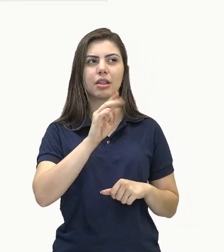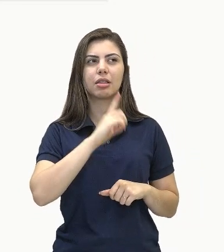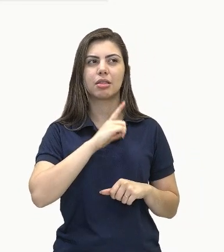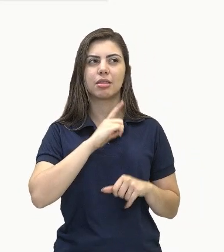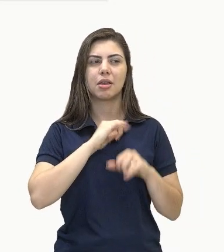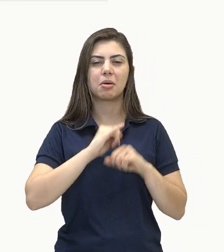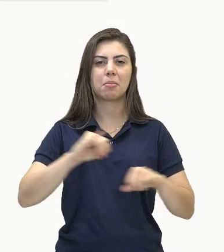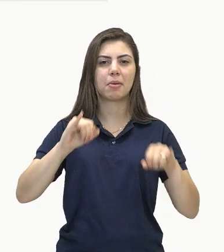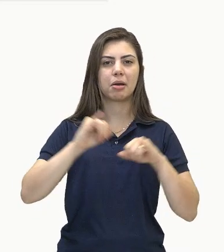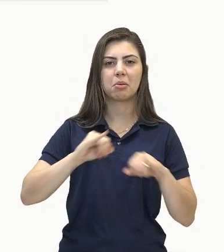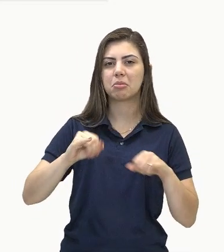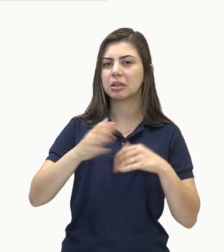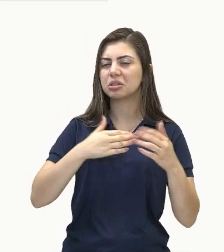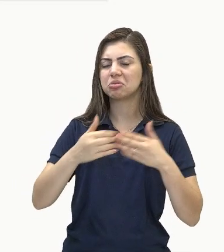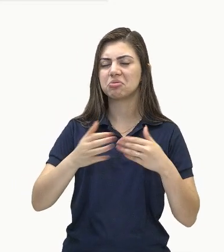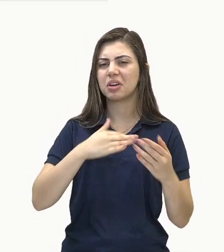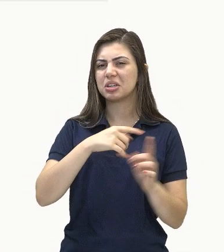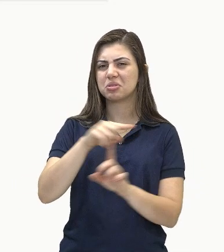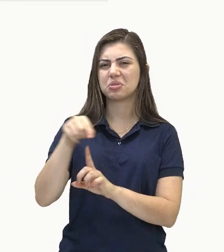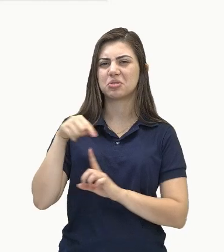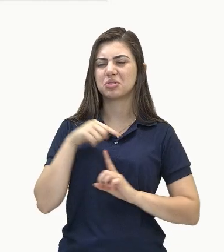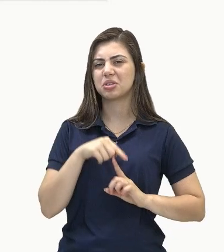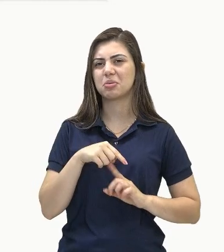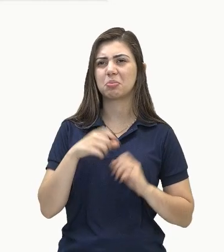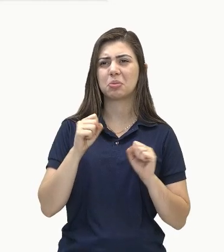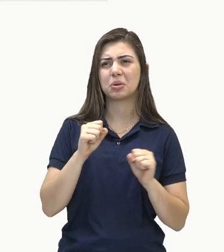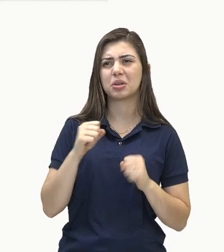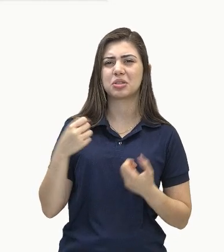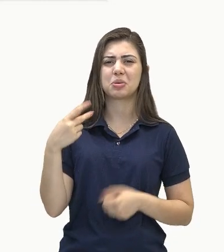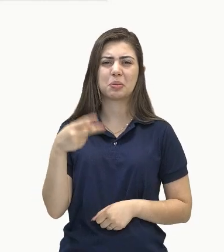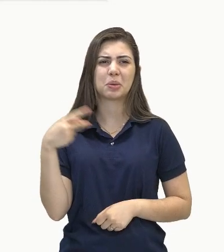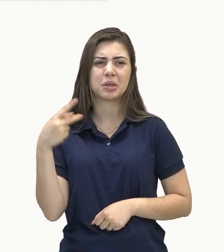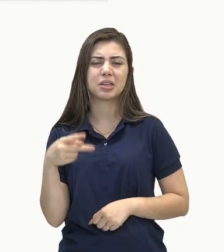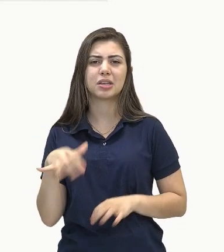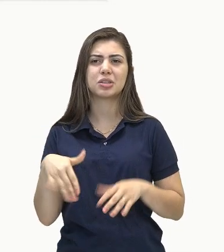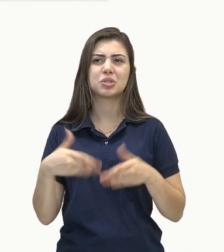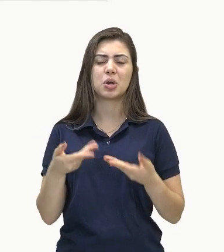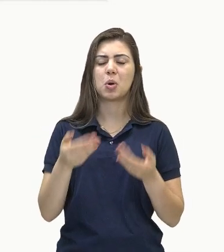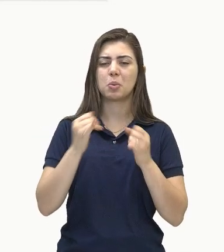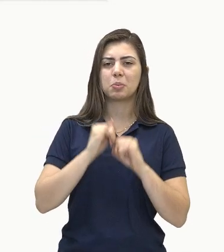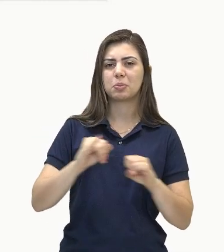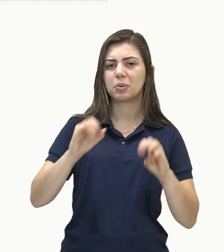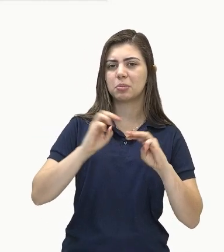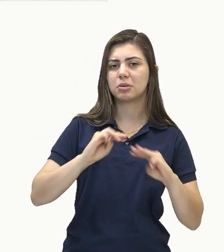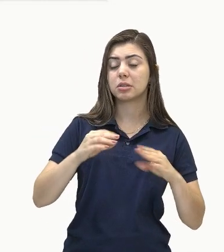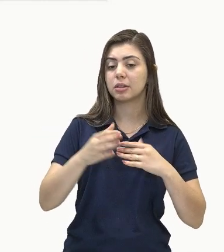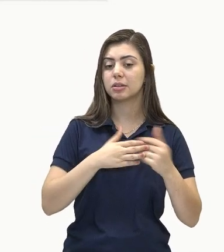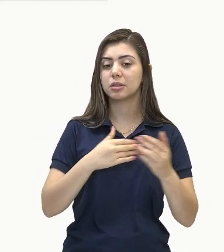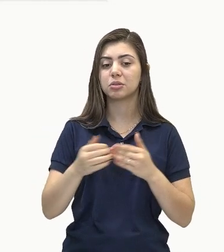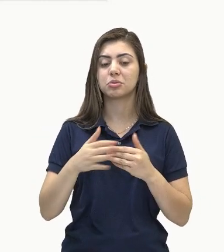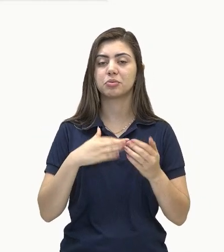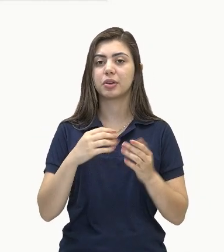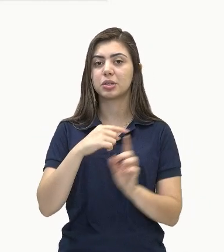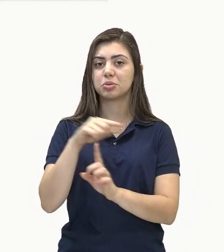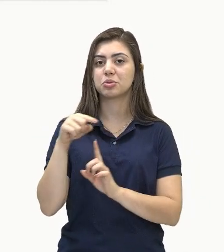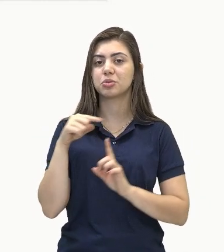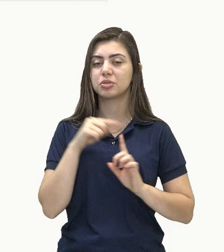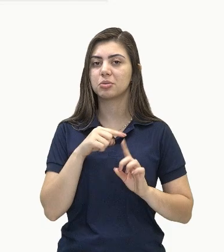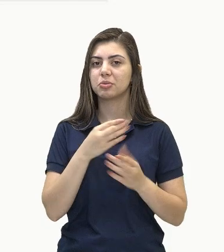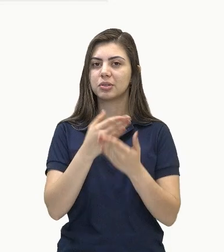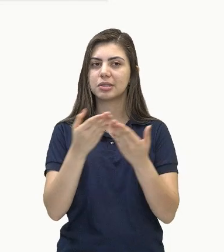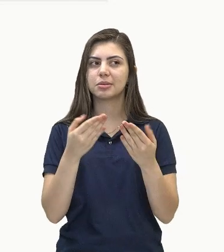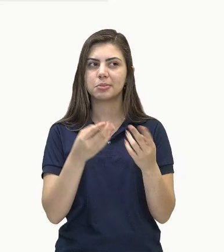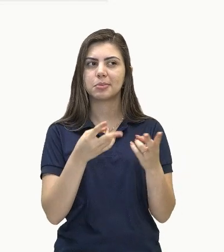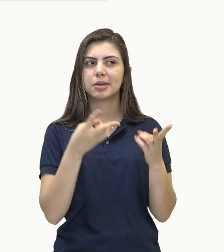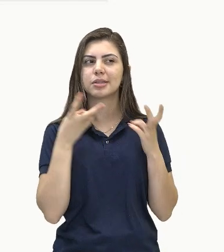seja ela de que natureza for, uma campanha política ou uma campanha publicitária, qualquer que seja a natureza dela, veja que